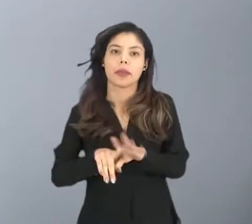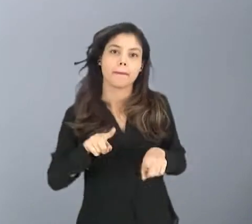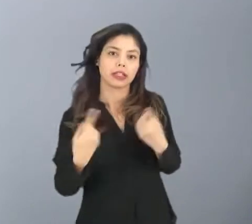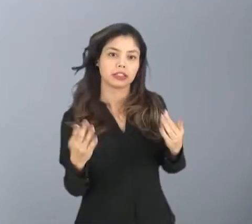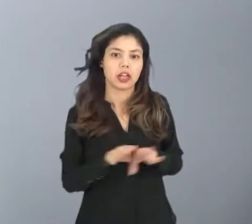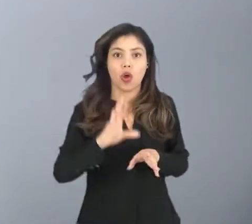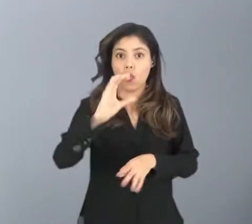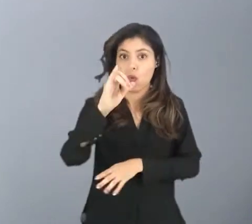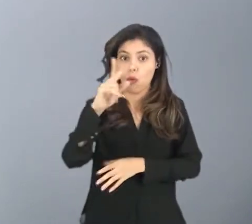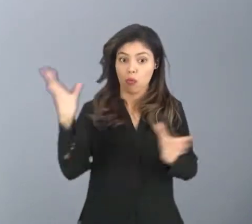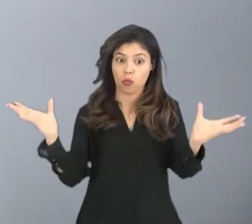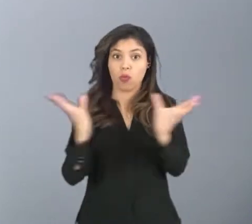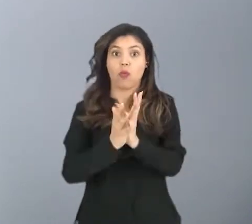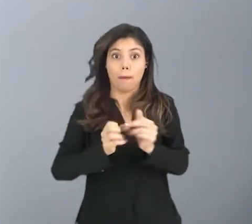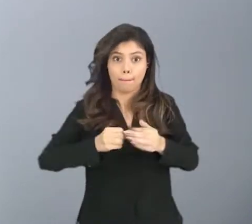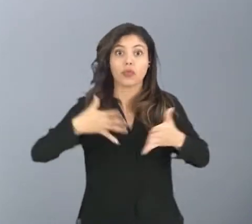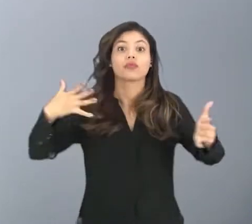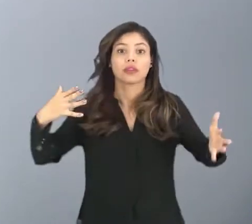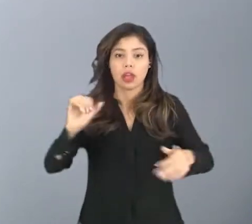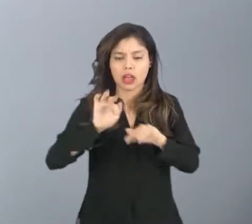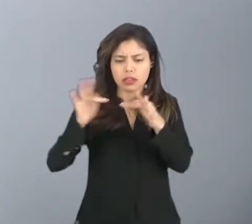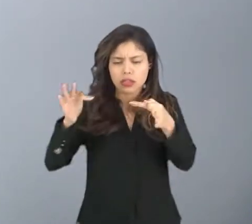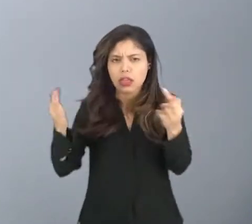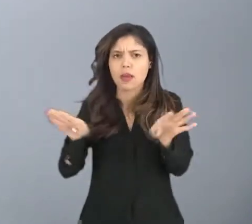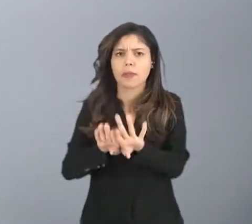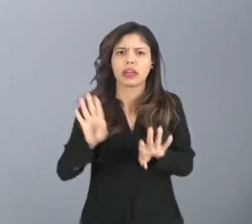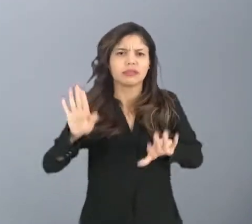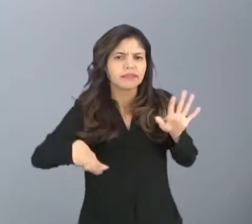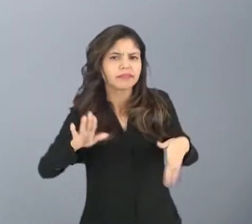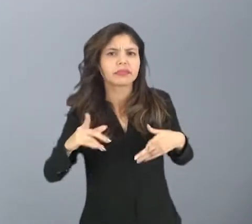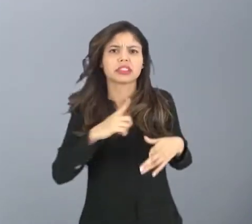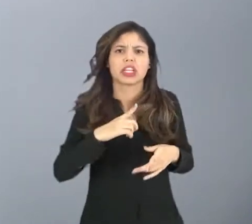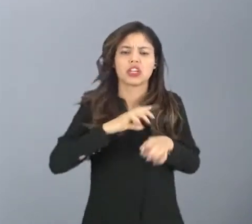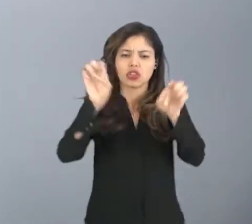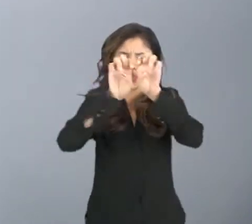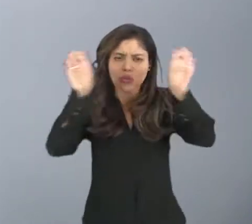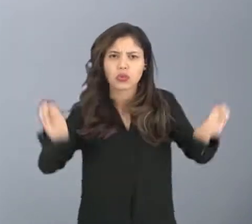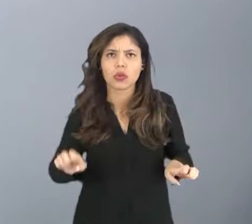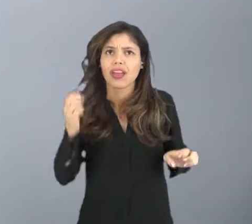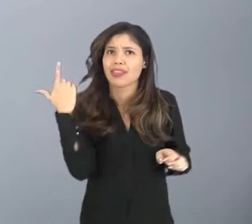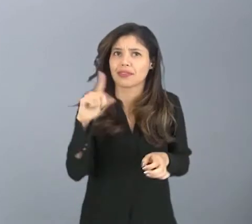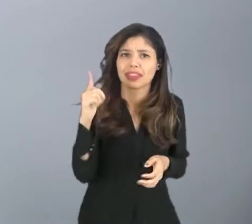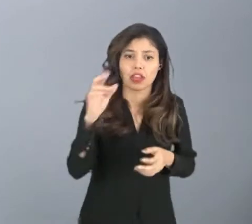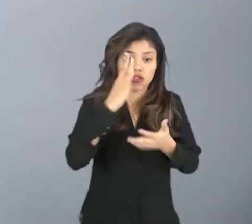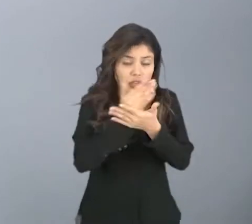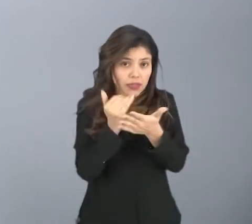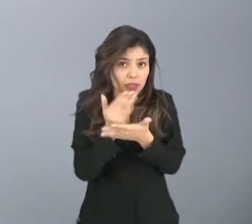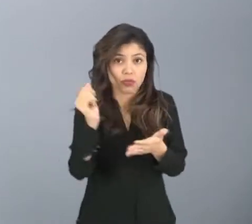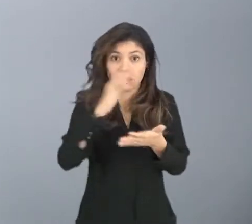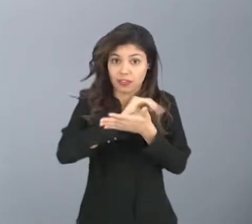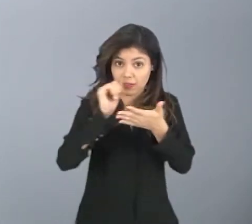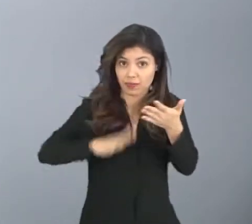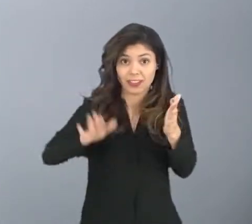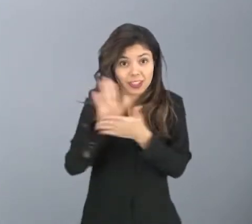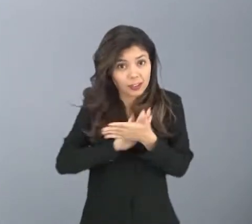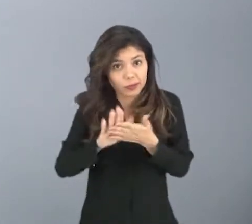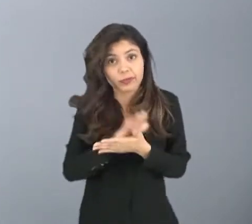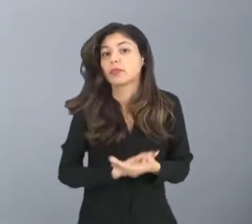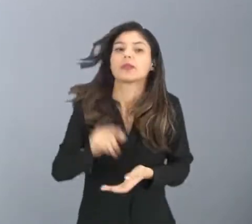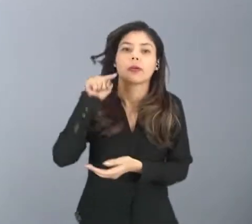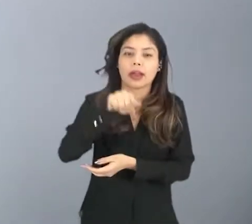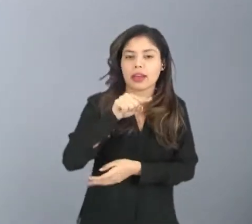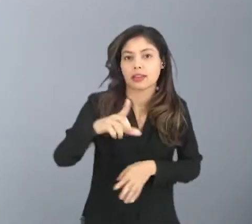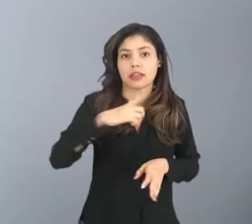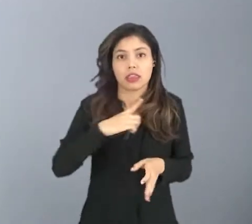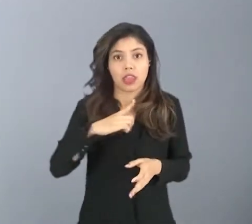mais complexas. As que são mais simples, elas praticamente não têm estruturas, praticamente não têm divisão de tarefas. E são elas que